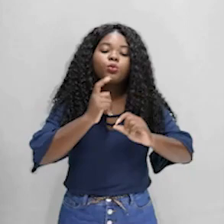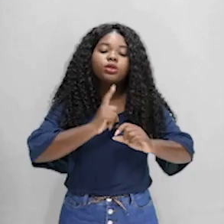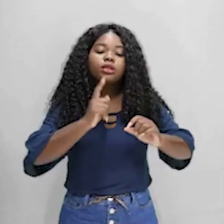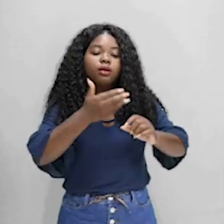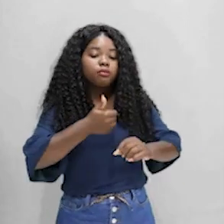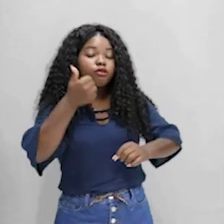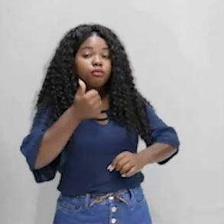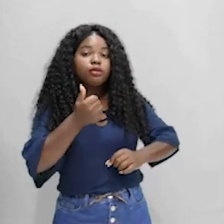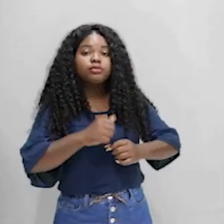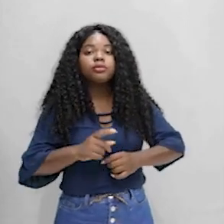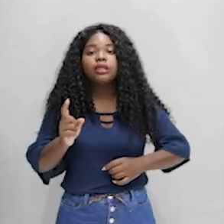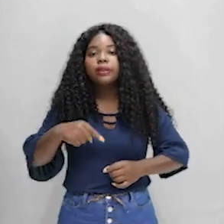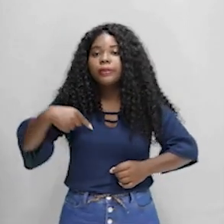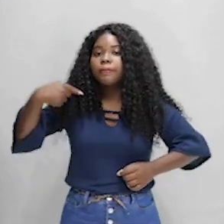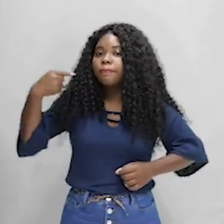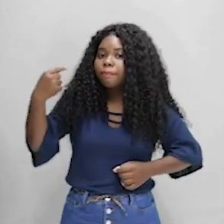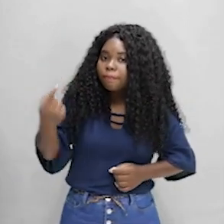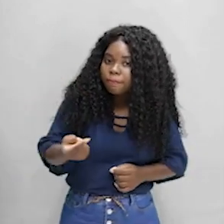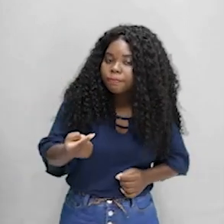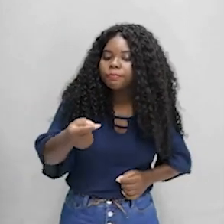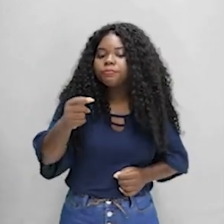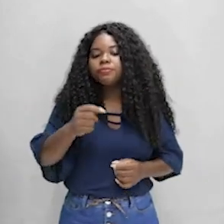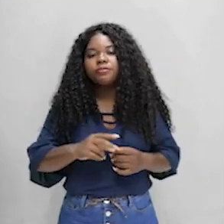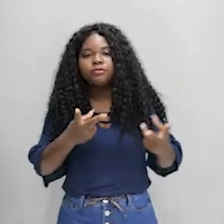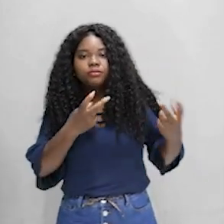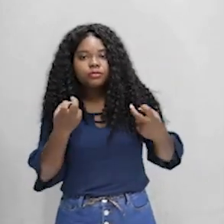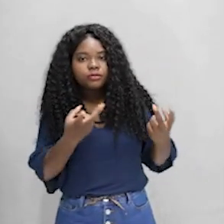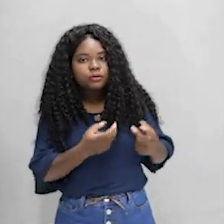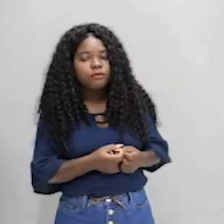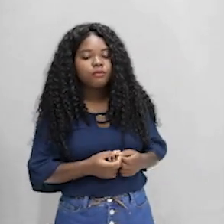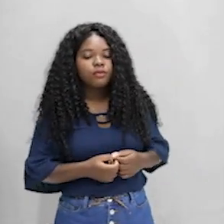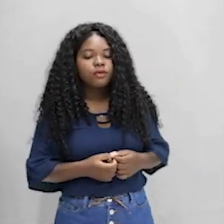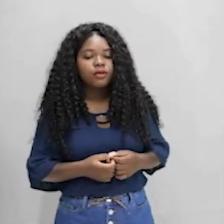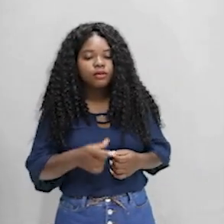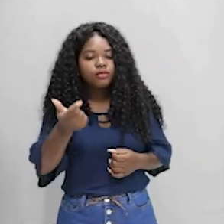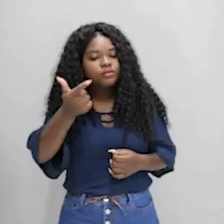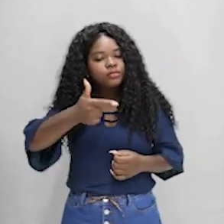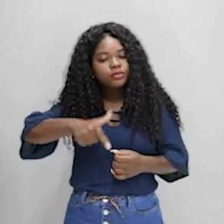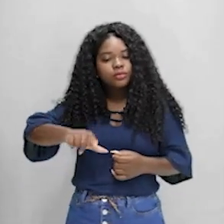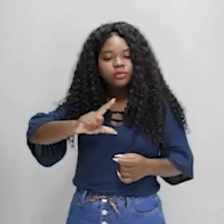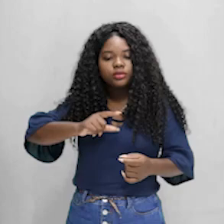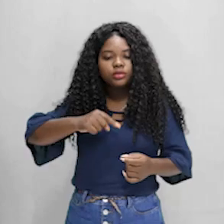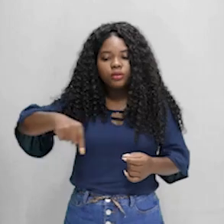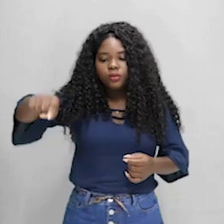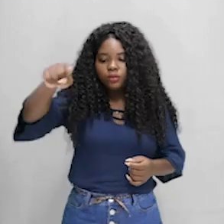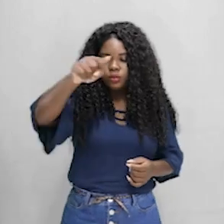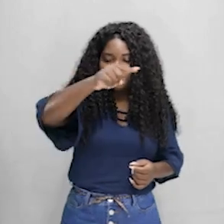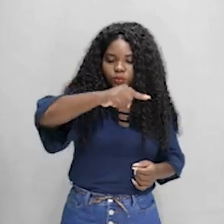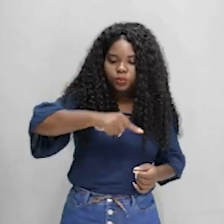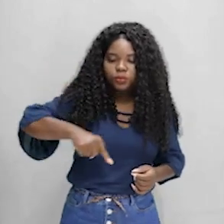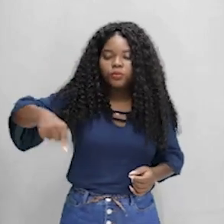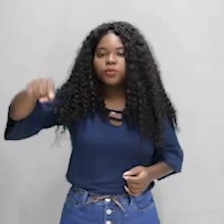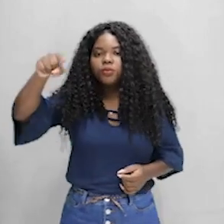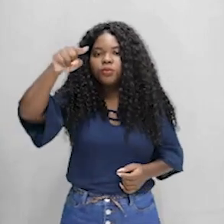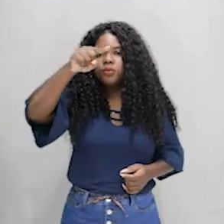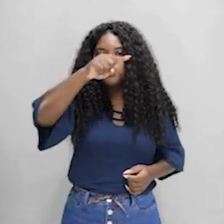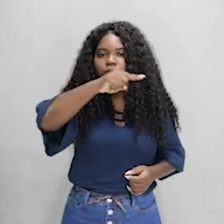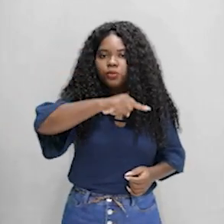ali de melhoria. E após avaliar, a gente vai mais uma vez, que esse ciclo aqui ele acontece o tempo